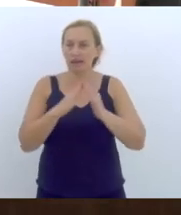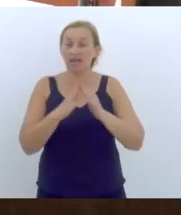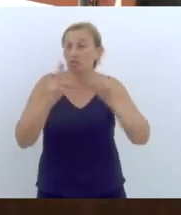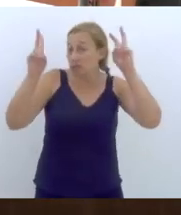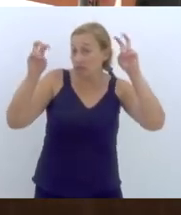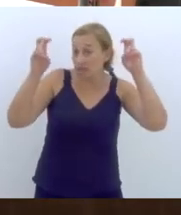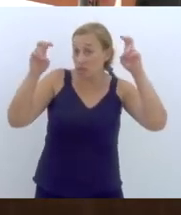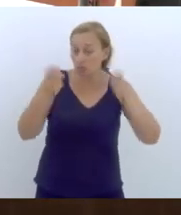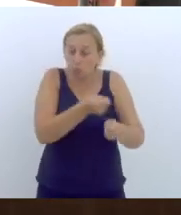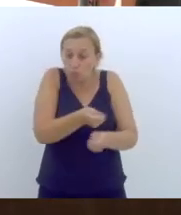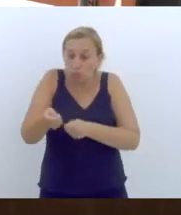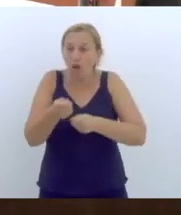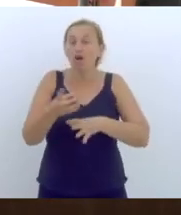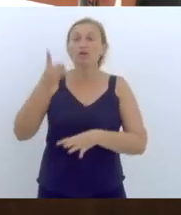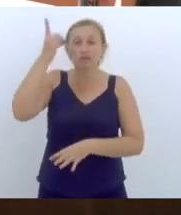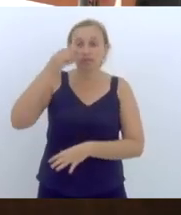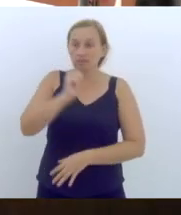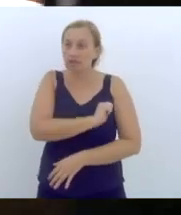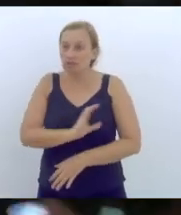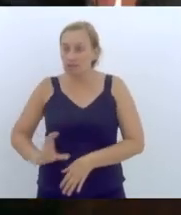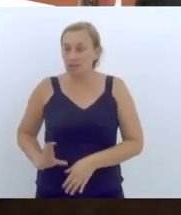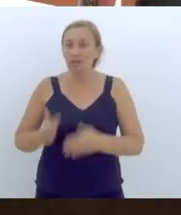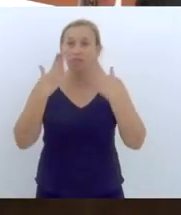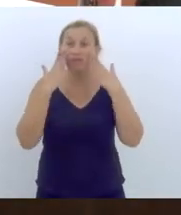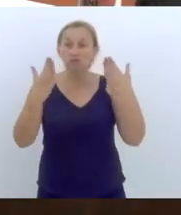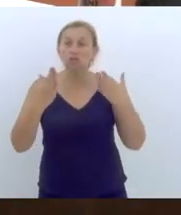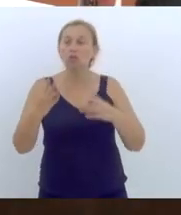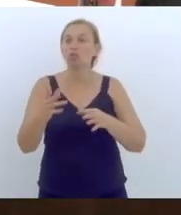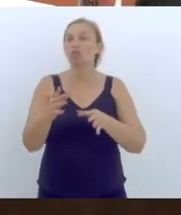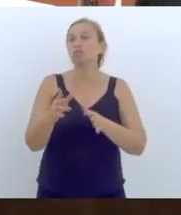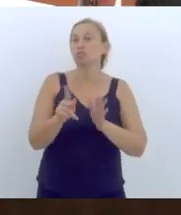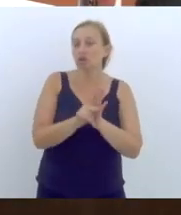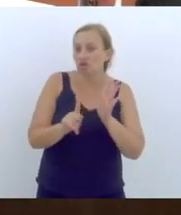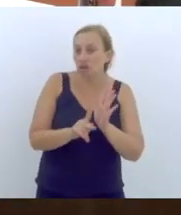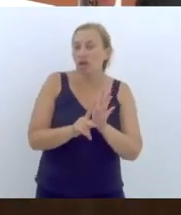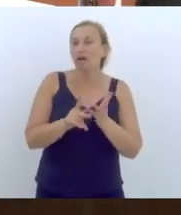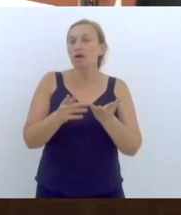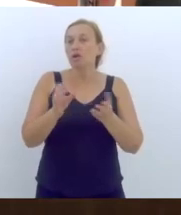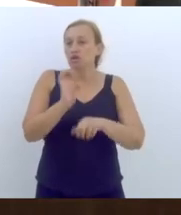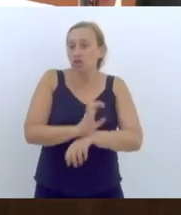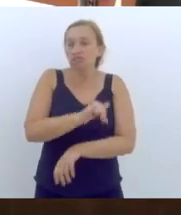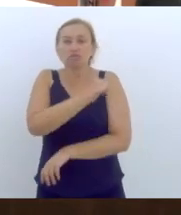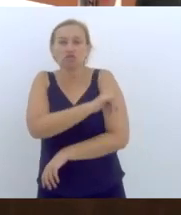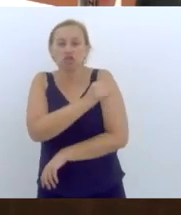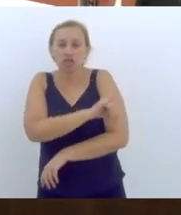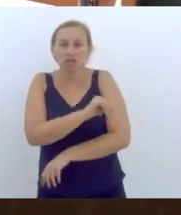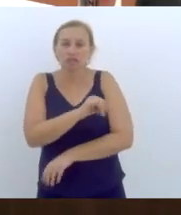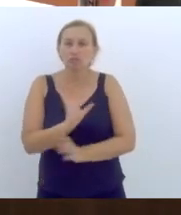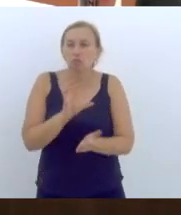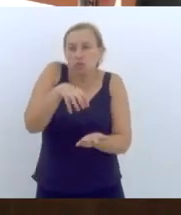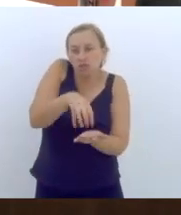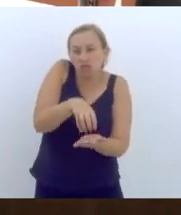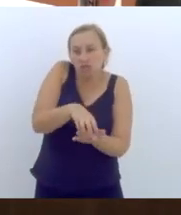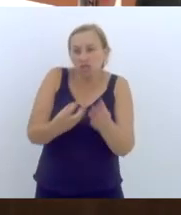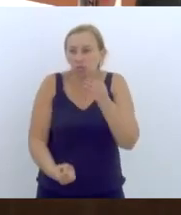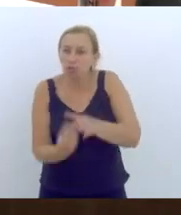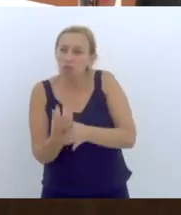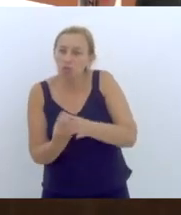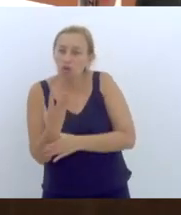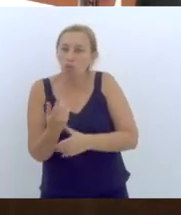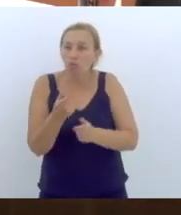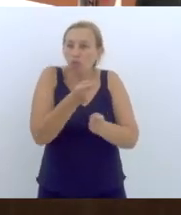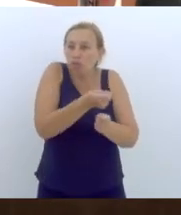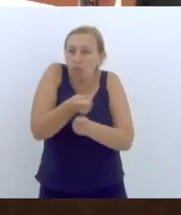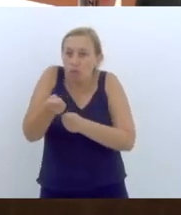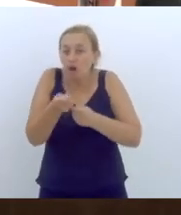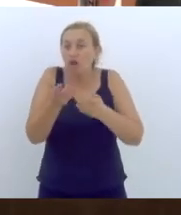André Siciliano apresentou um projeto para que o estado do Rio de Janeiro fosse um centro de produção de fertilizantes,